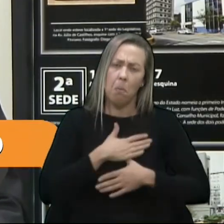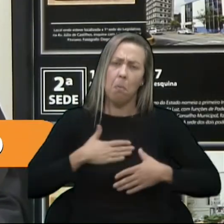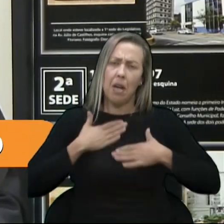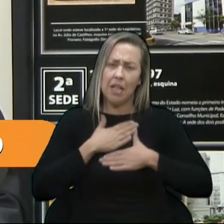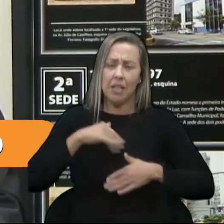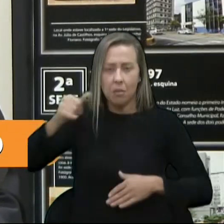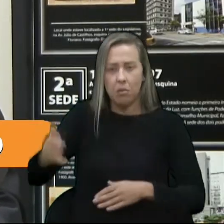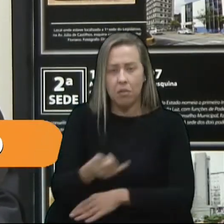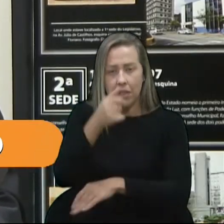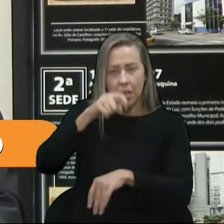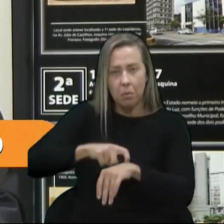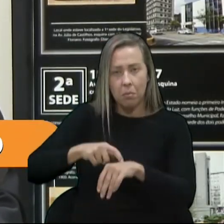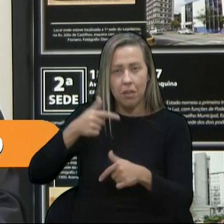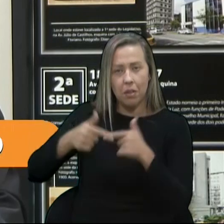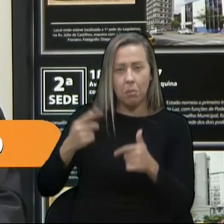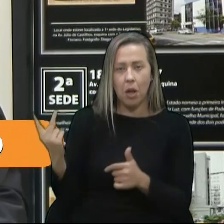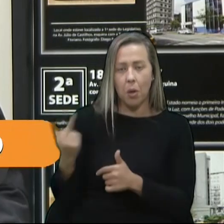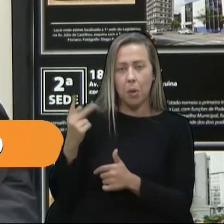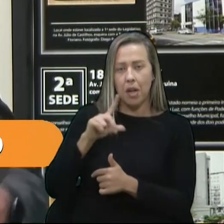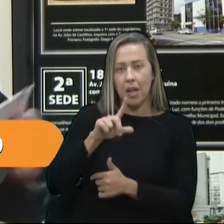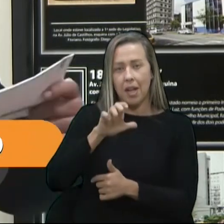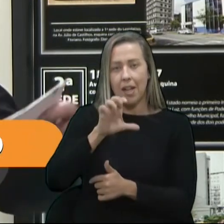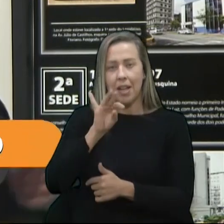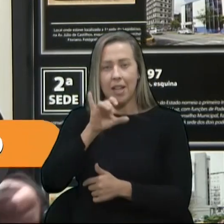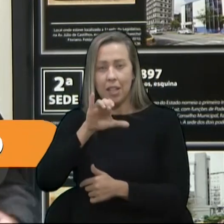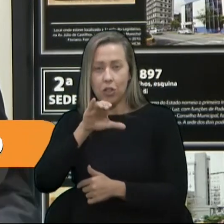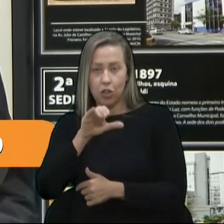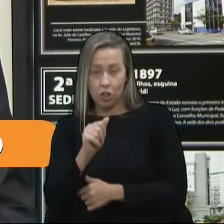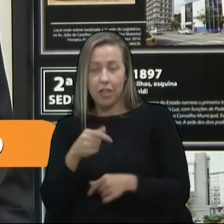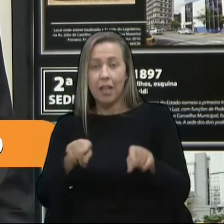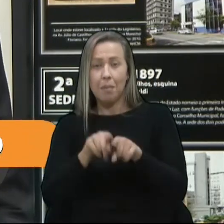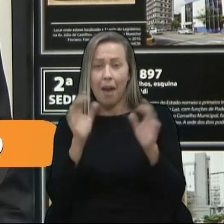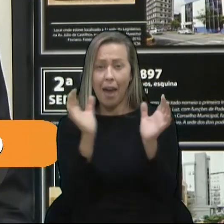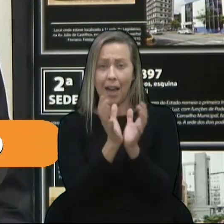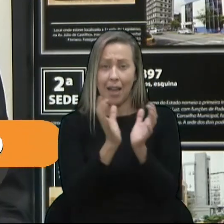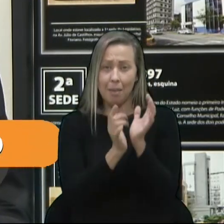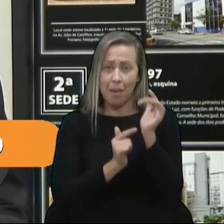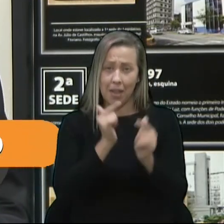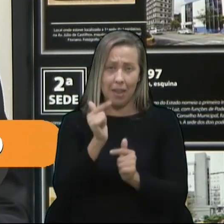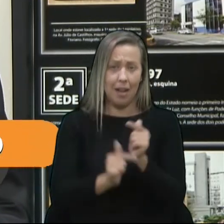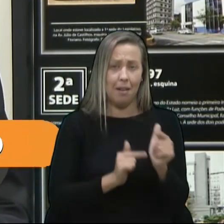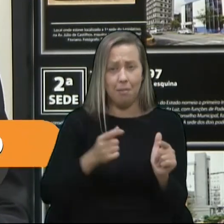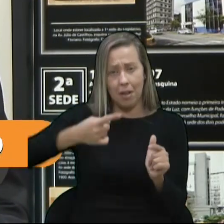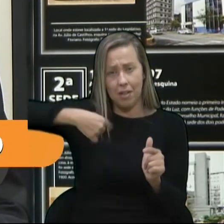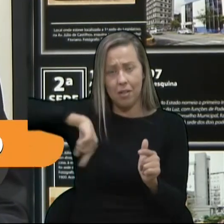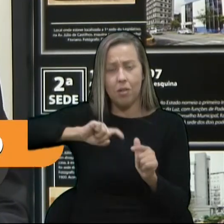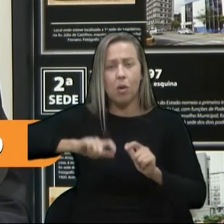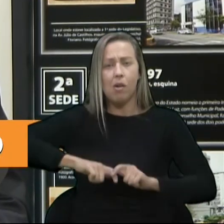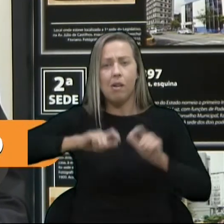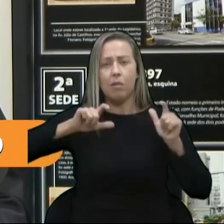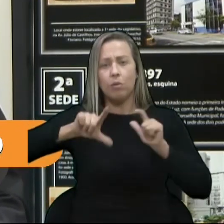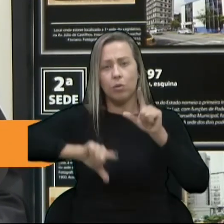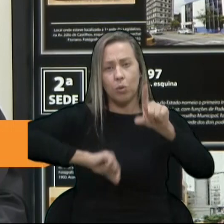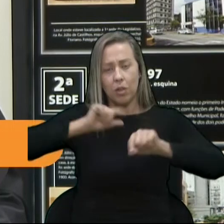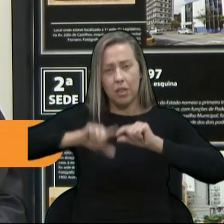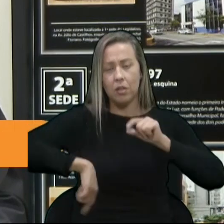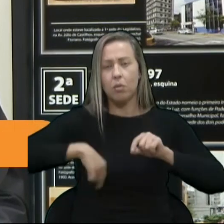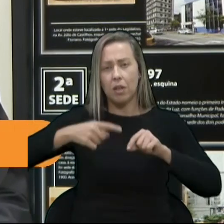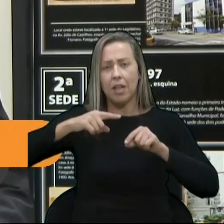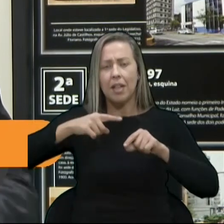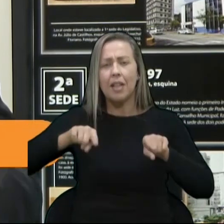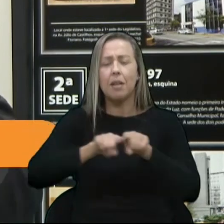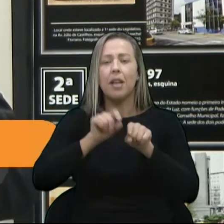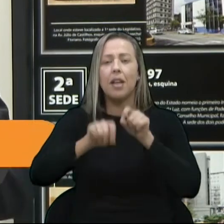dividir aqui os trabalhos junto contigo, com a Letícia, com toda a equipe que nos cerca aqui, que já foi amplamente nominada, e sobretudo quem teve